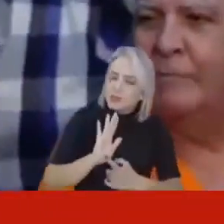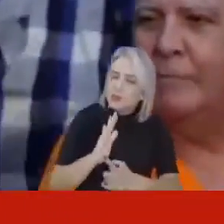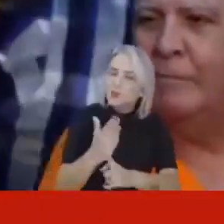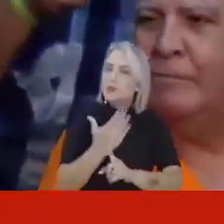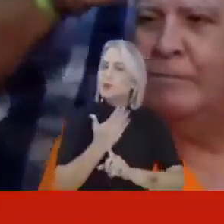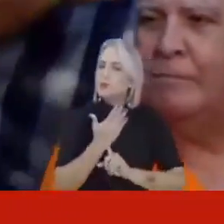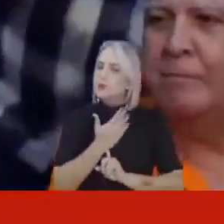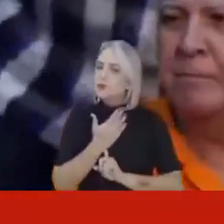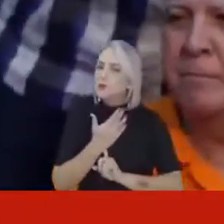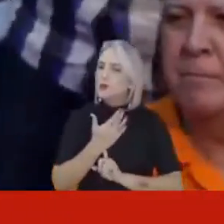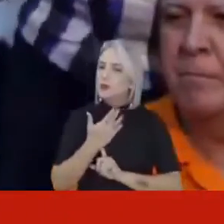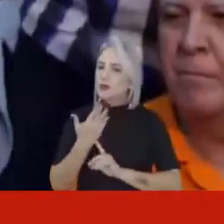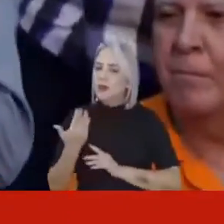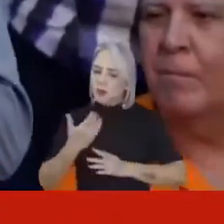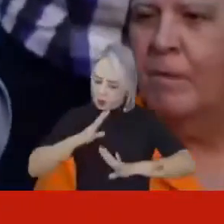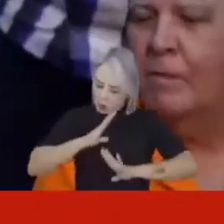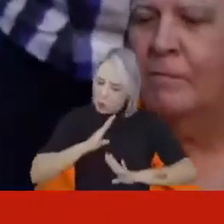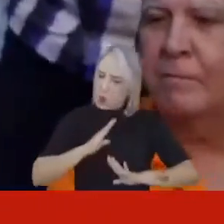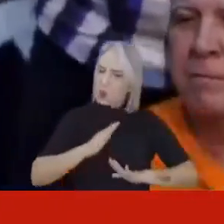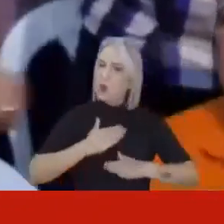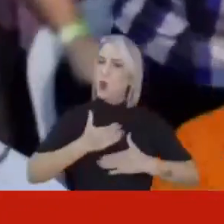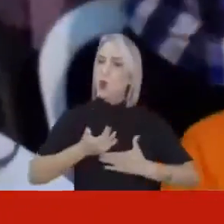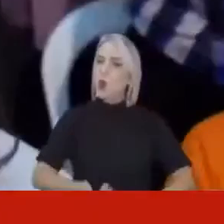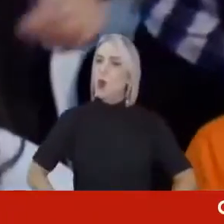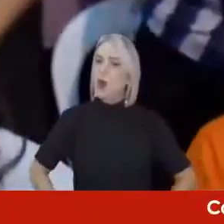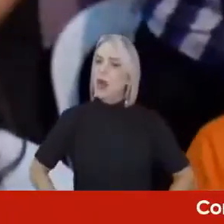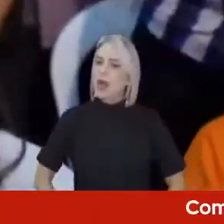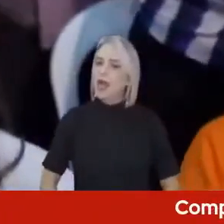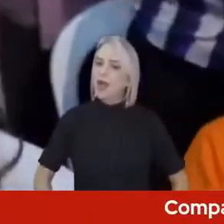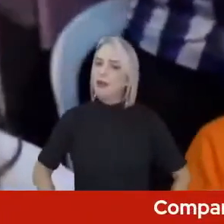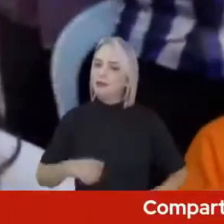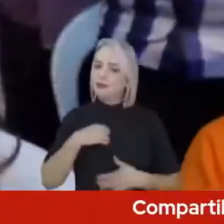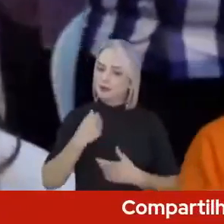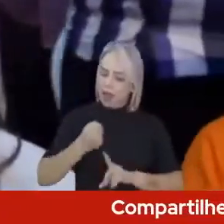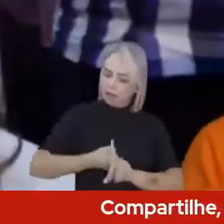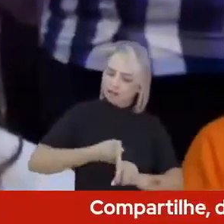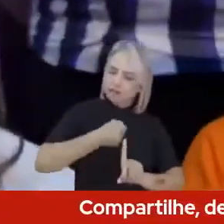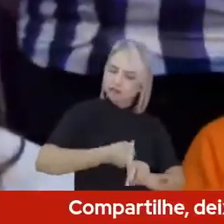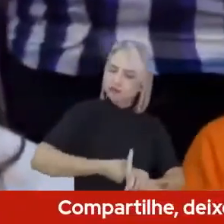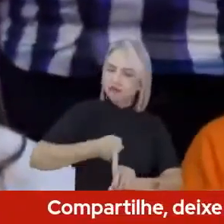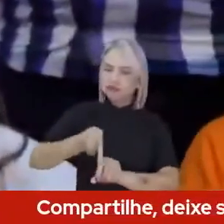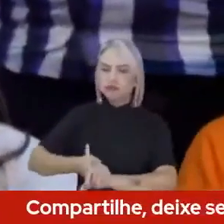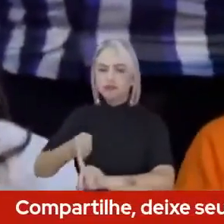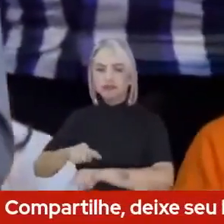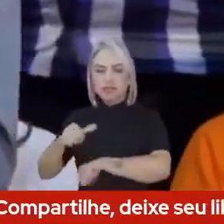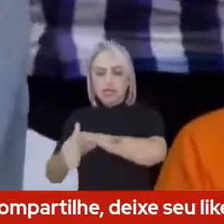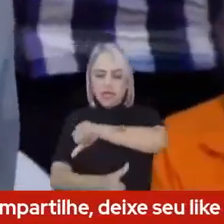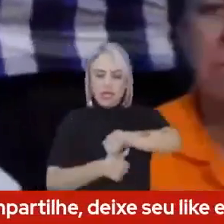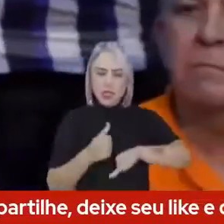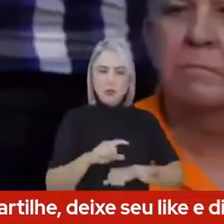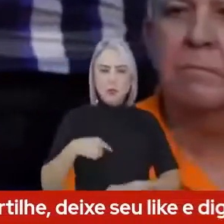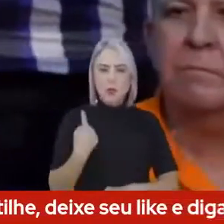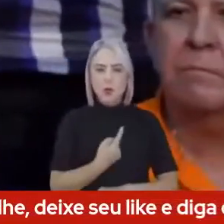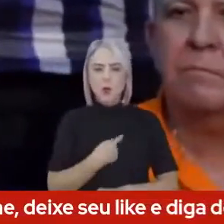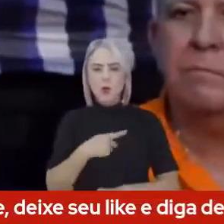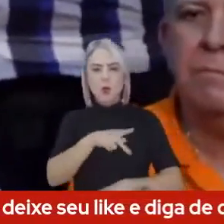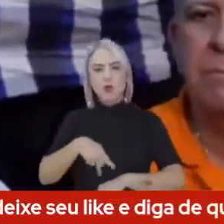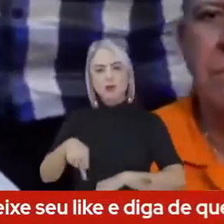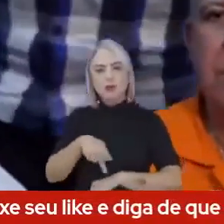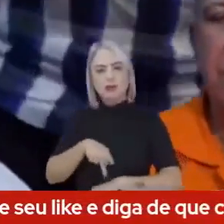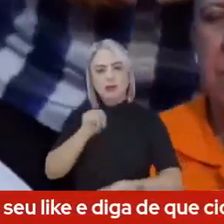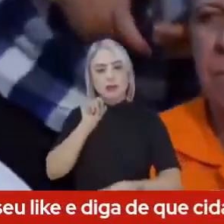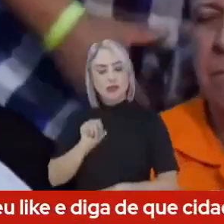traz coragem, coragem para lutar e mudar o nosso país. Esse,